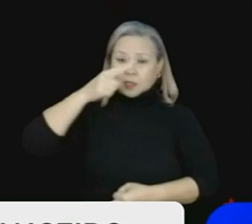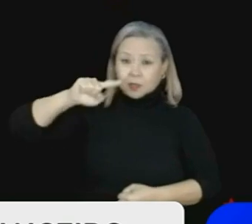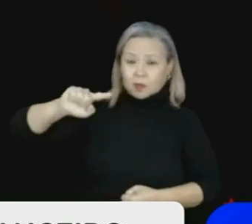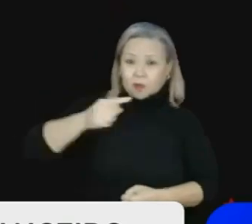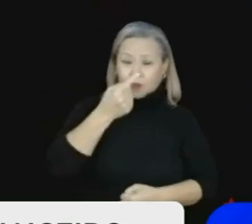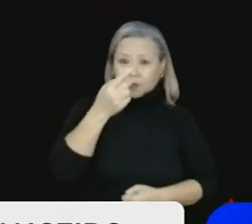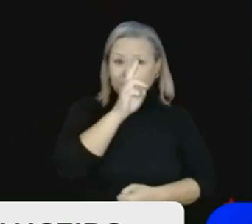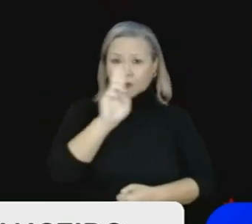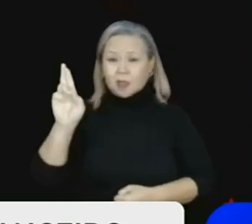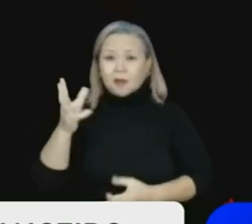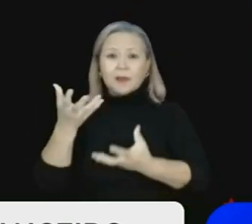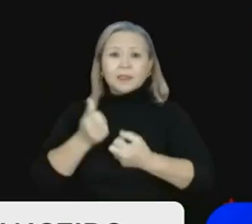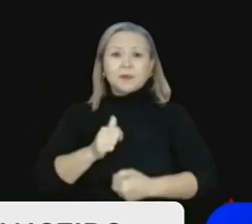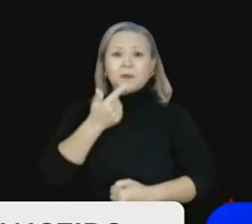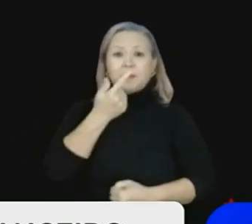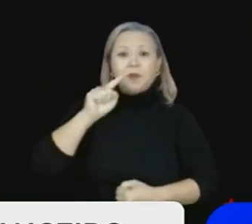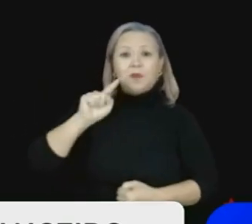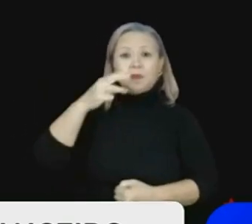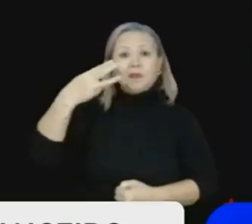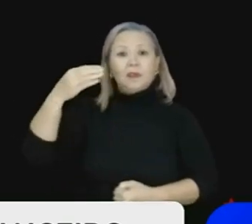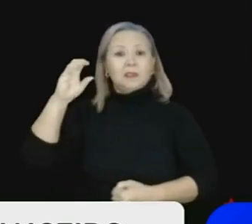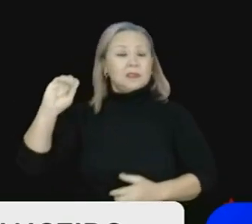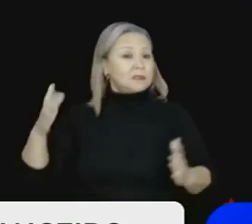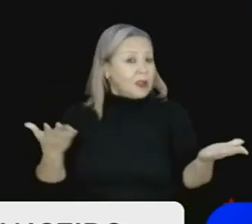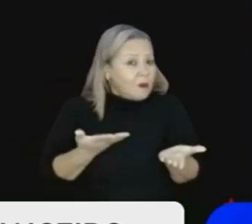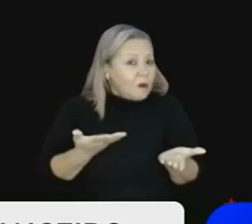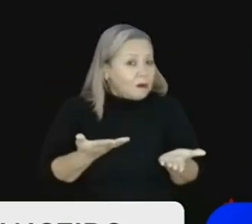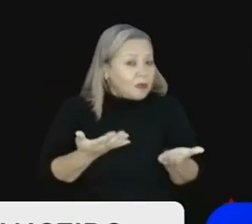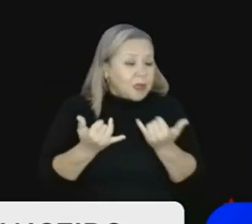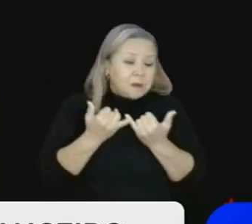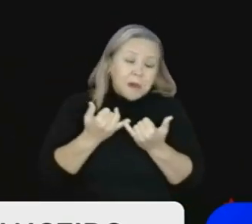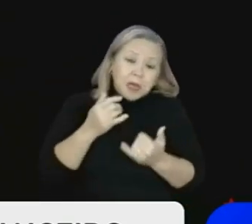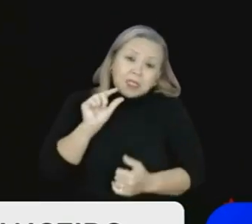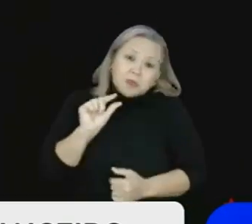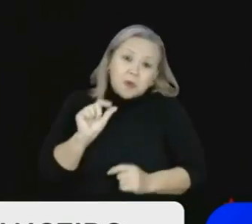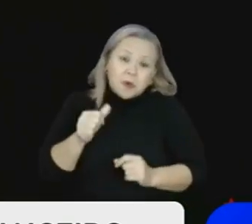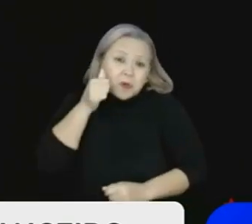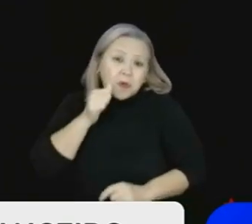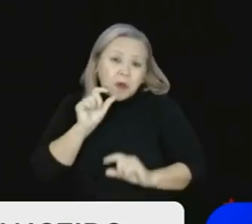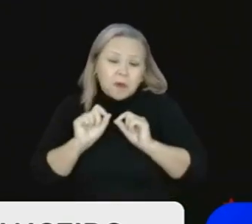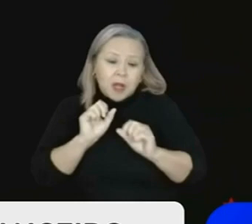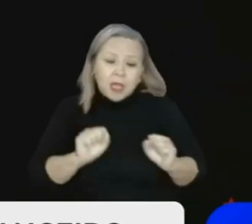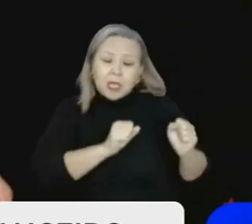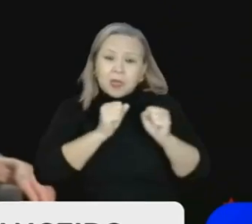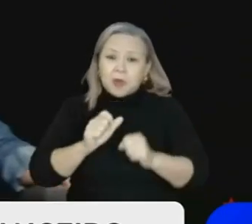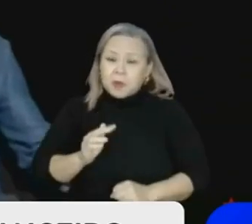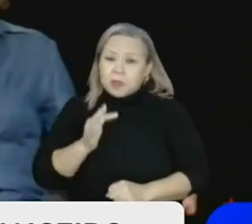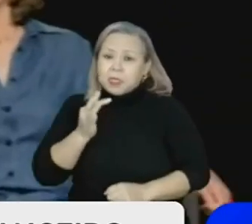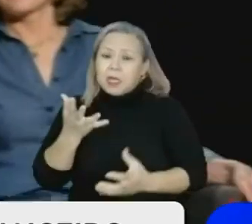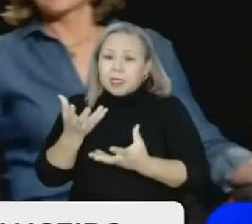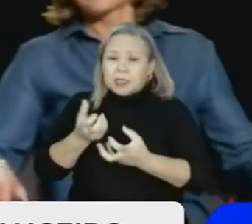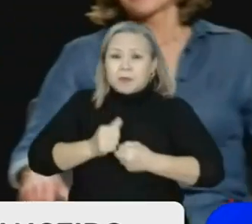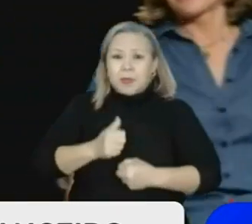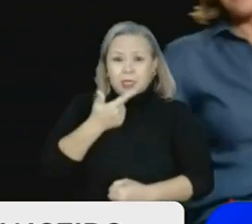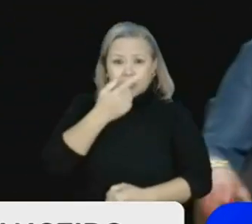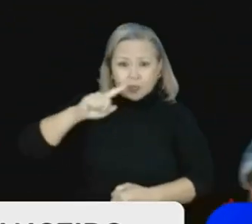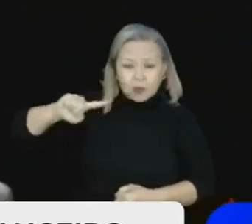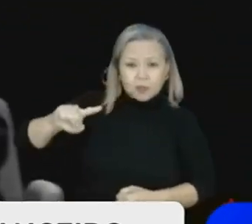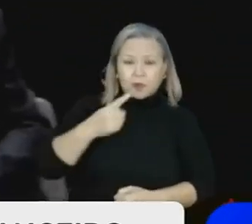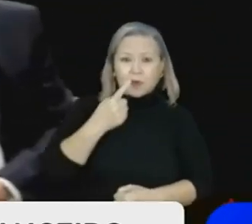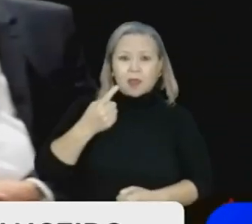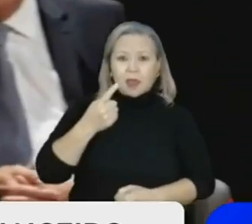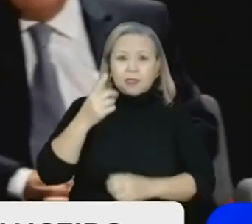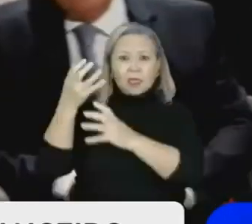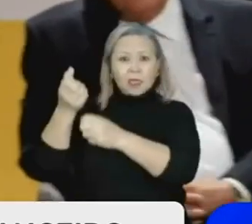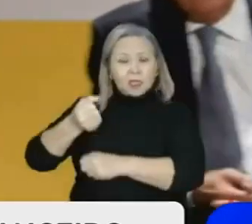ao vivo ali a gente vê atrás dele a presidente Nacional do PT Gleisi Hoffmann e algumas falas já de Lula temos que ele falou